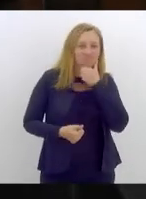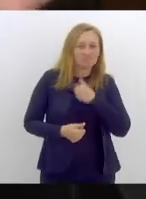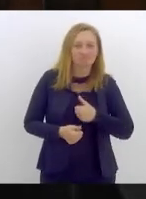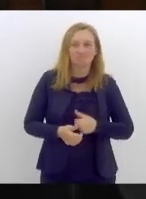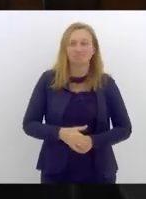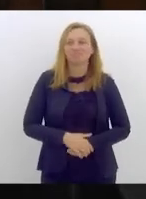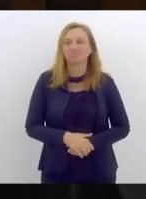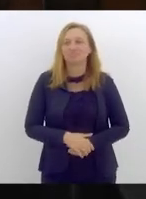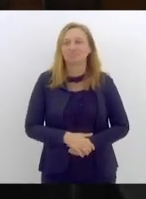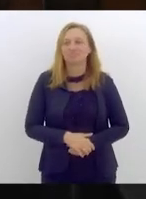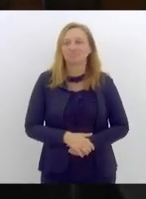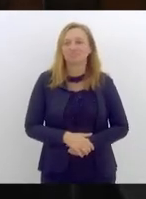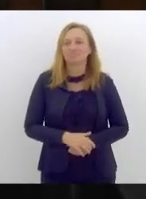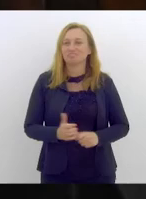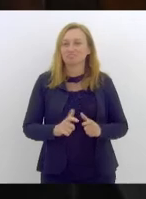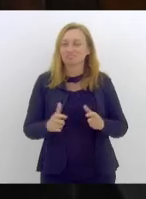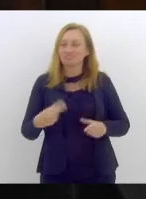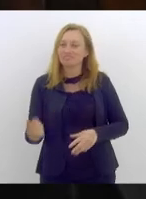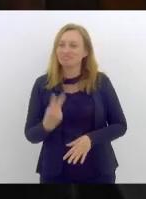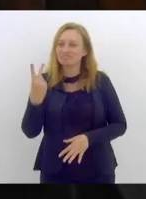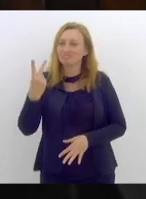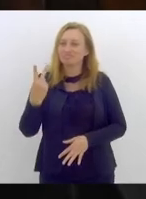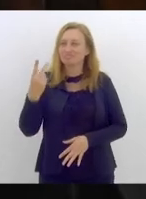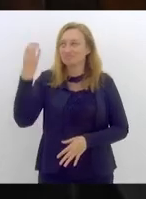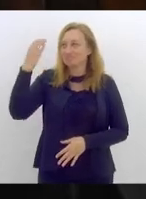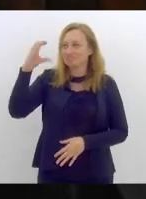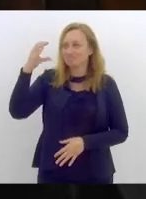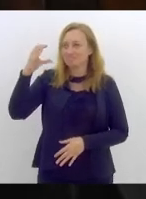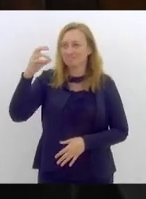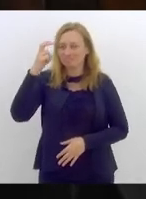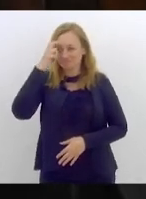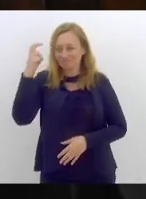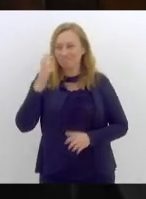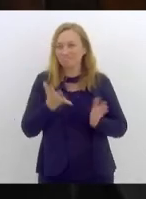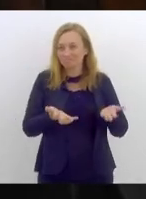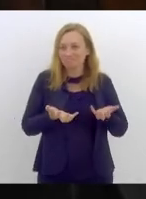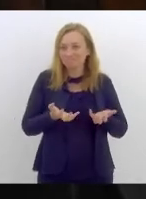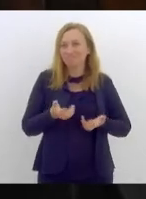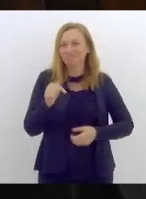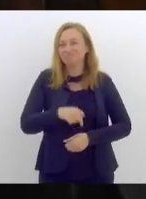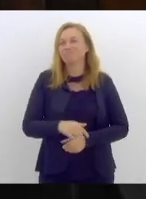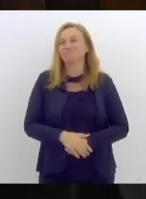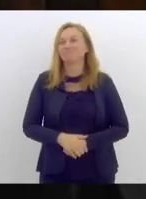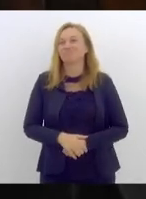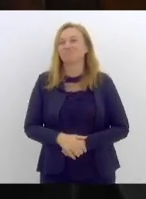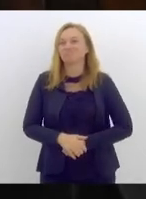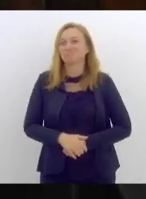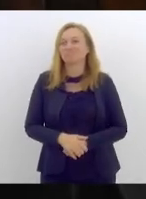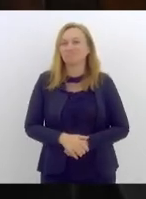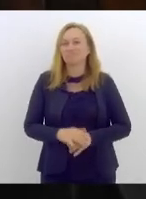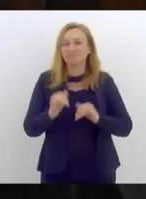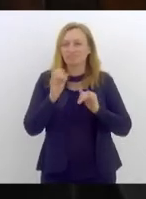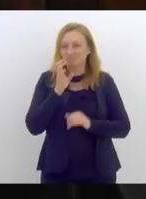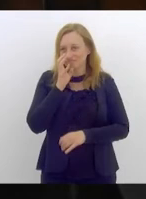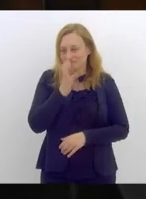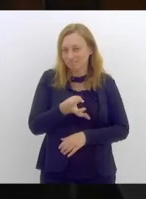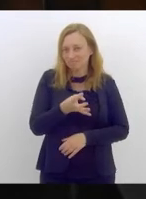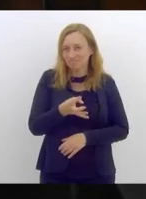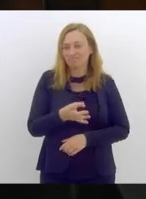de grande valor acadêmico científico intelectual Então eu quero que denunciar